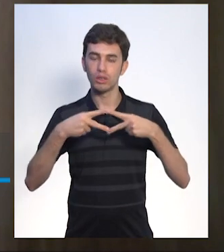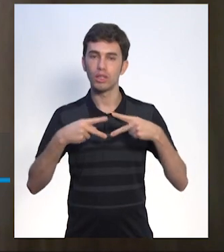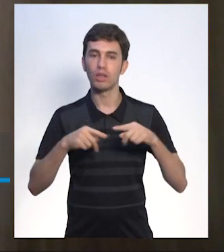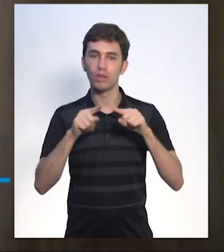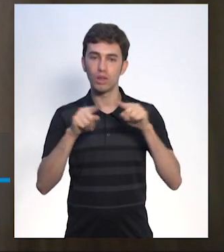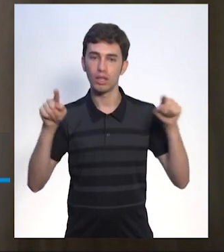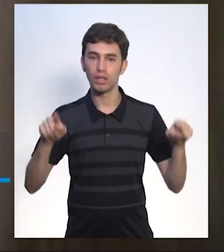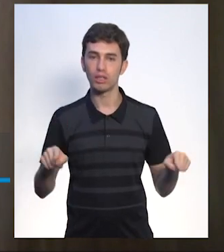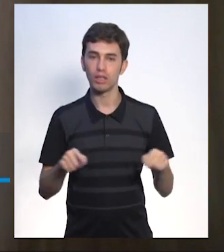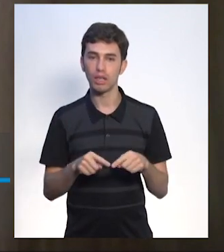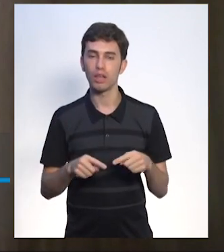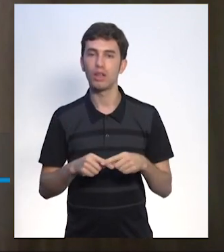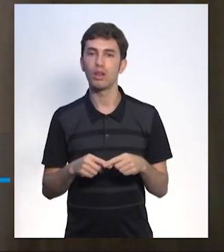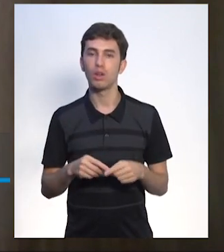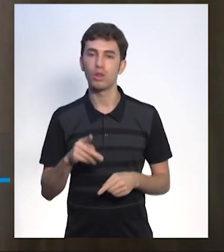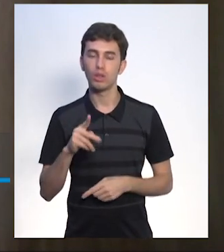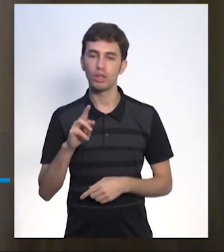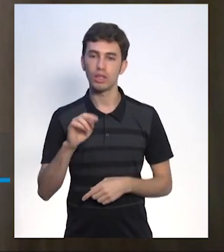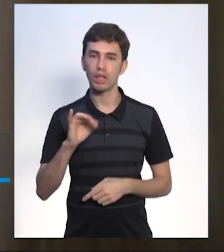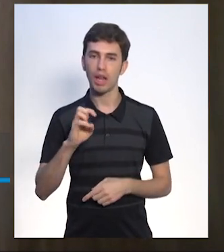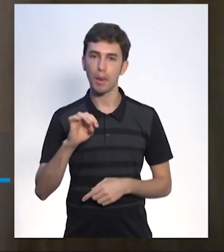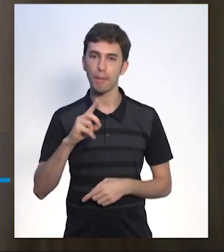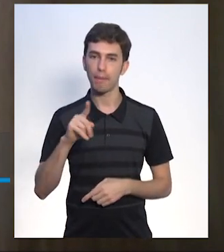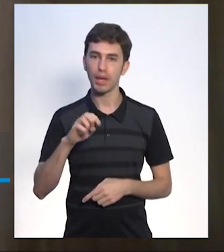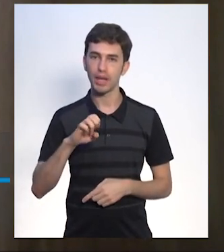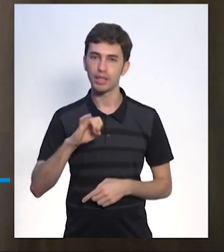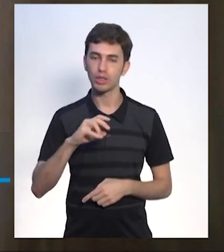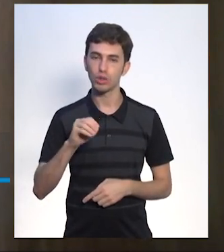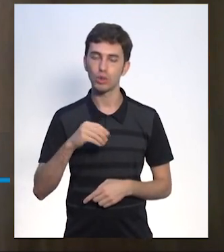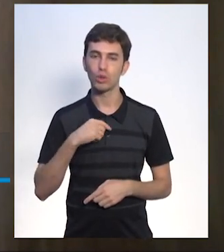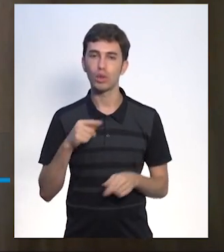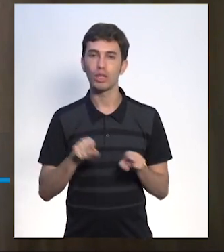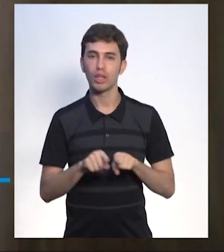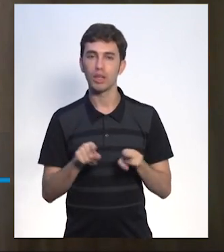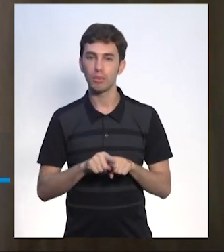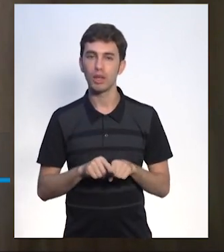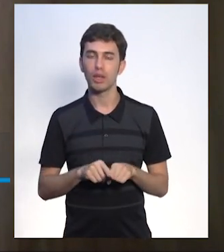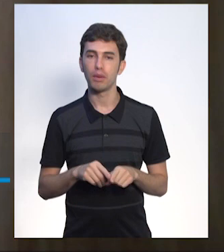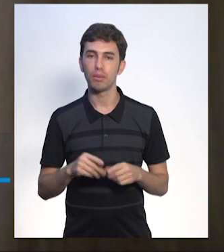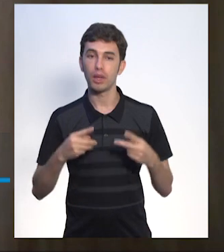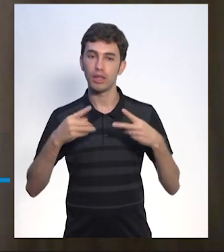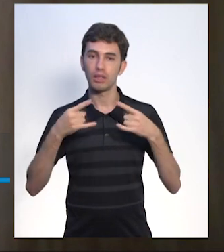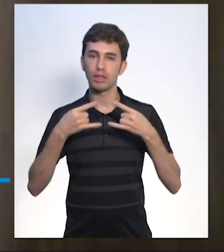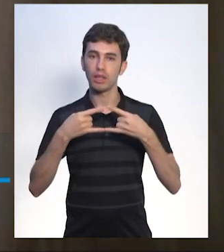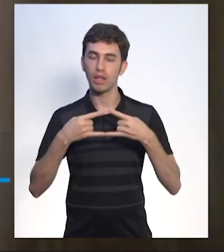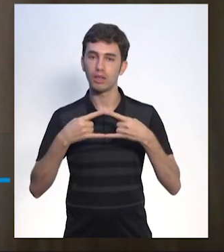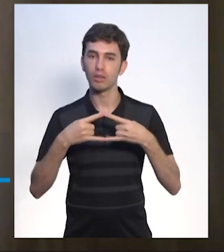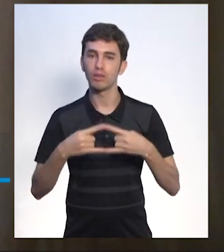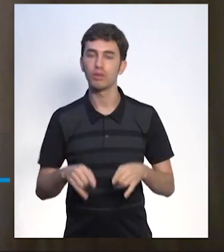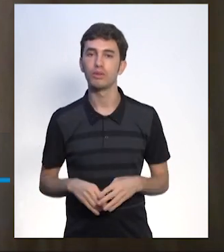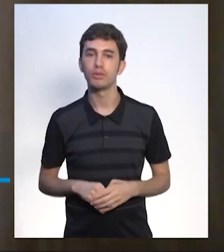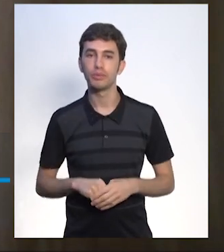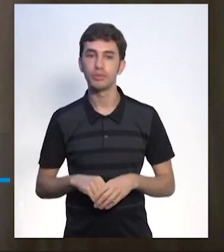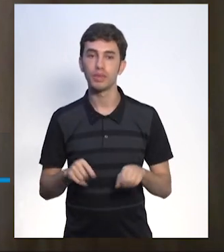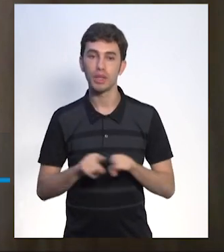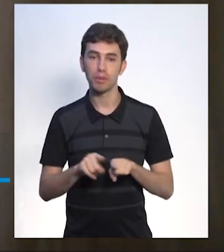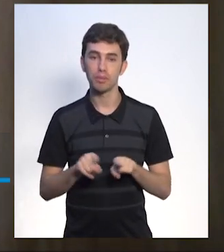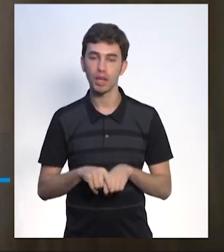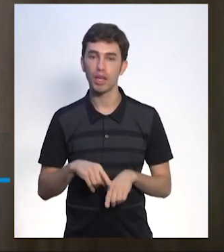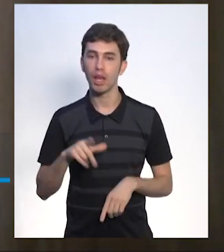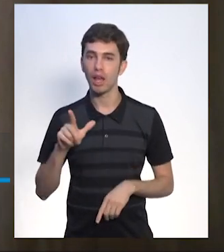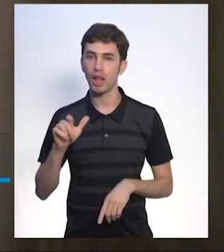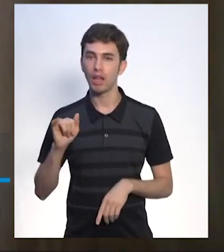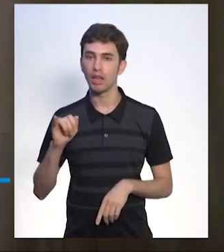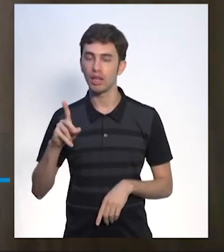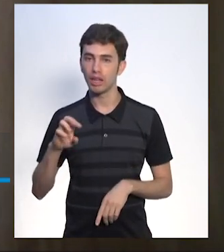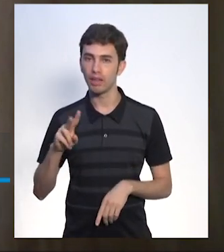pentágono. A Júlia e a Olívia, da Peipil Antunes, também. Os alunos do sexto